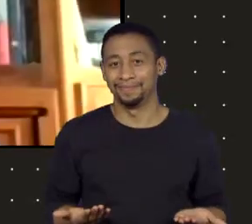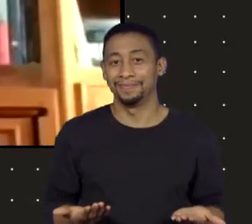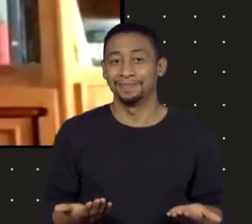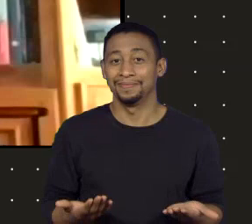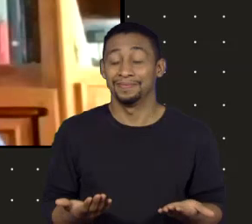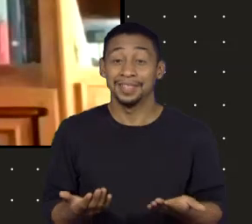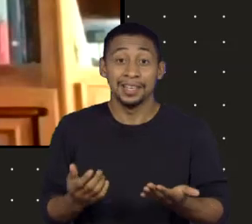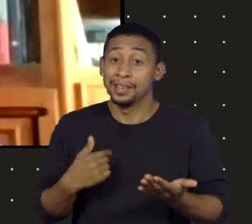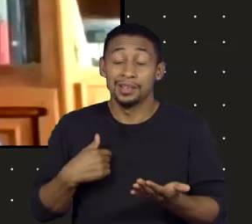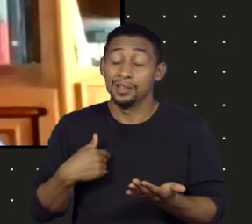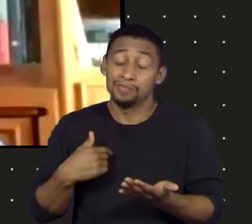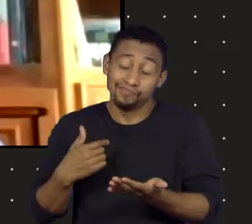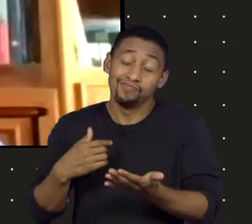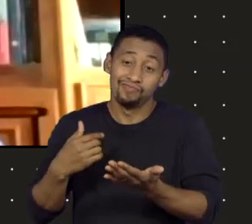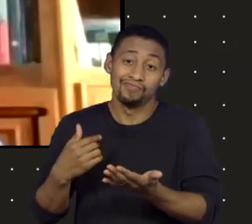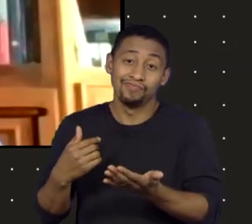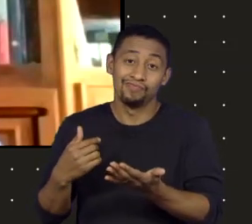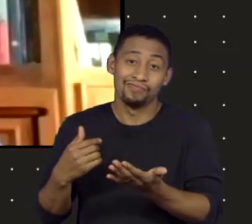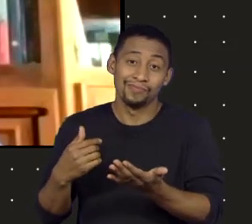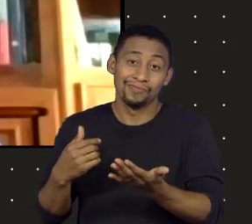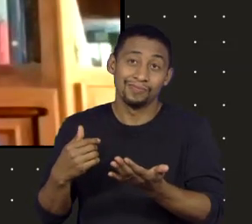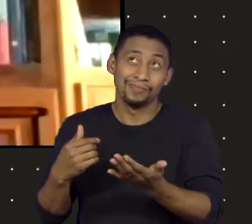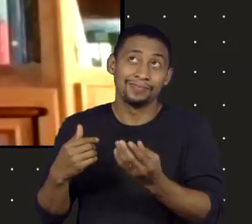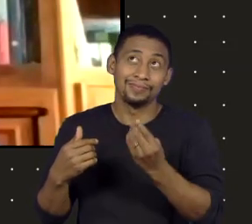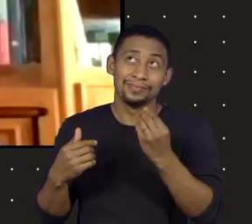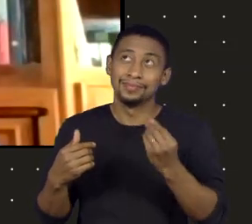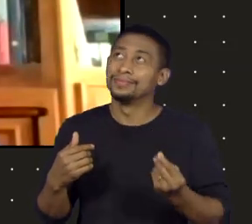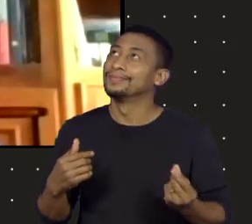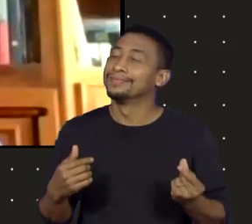E, enfim, eu nunca mais